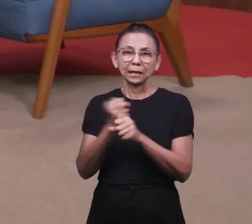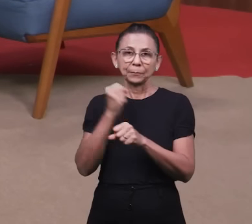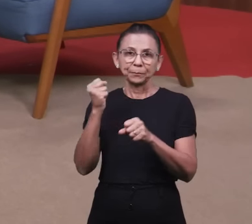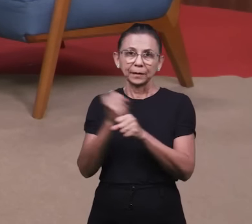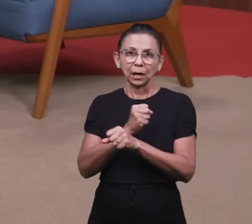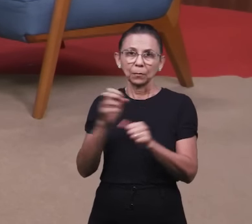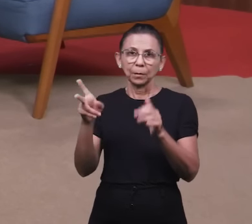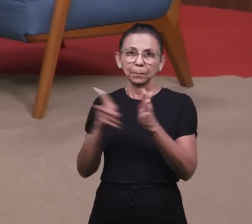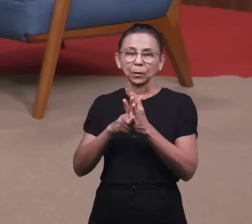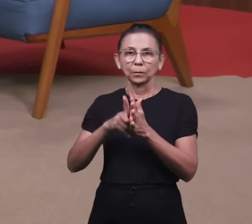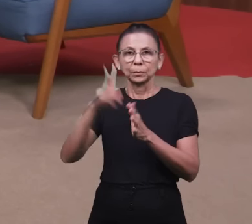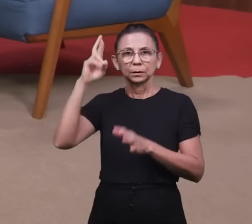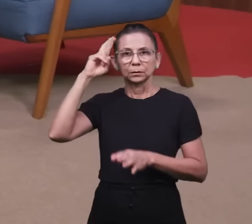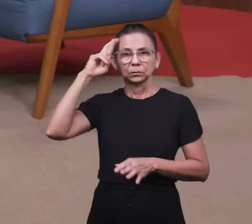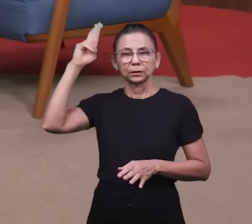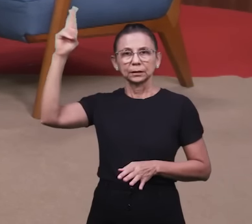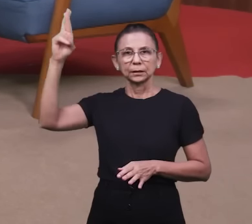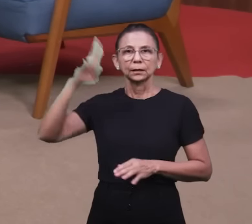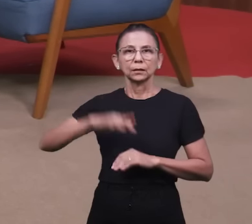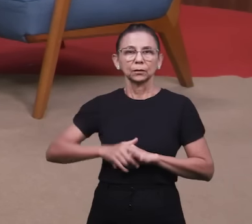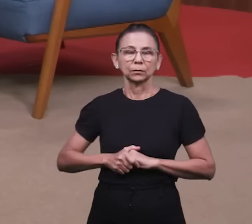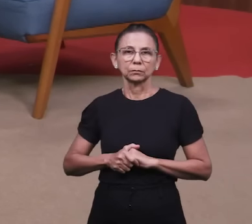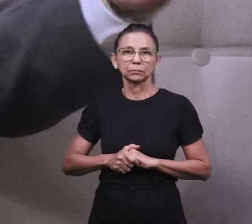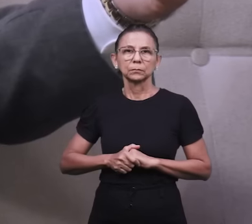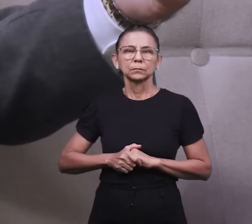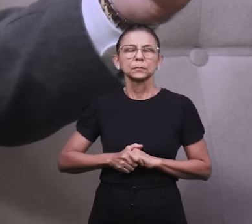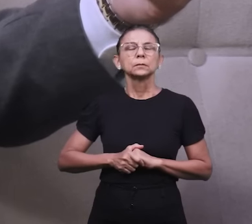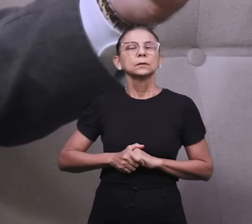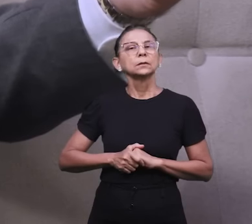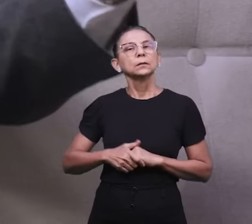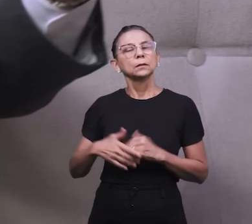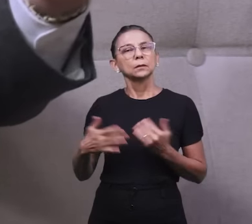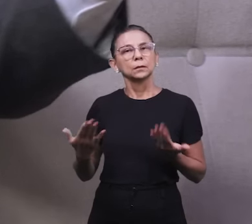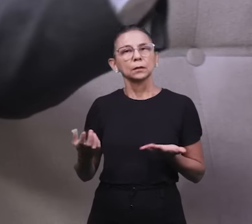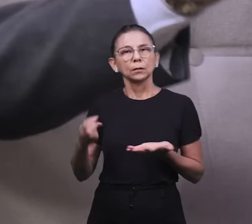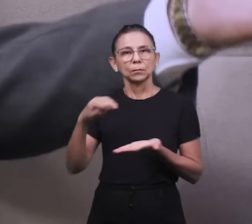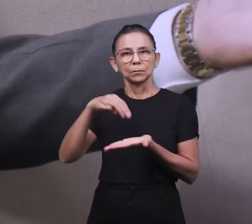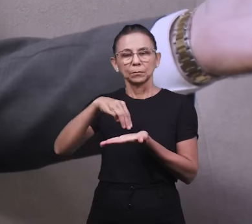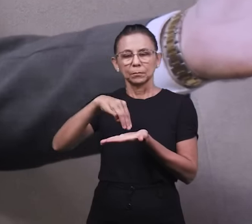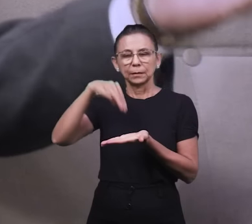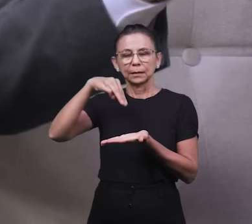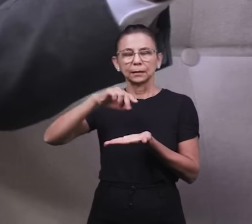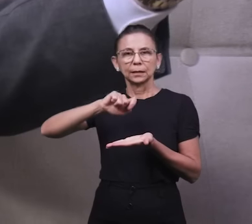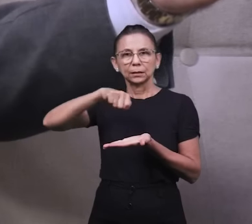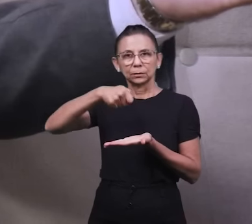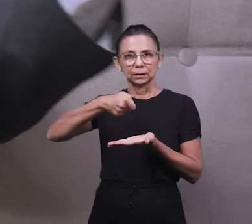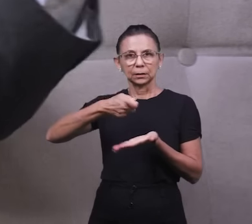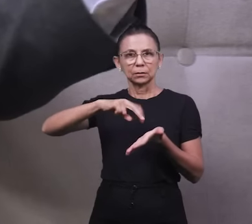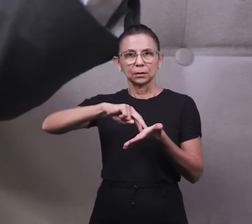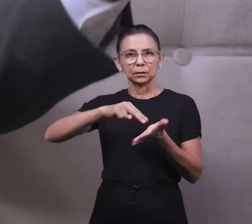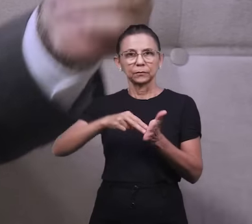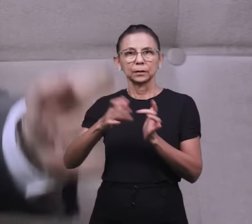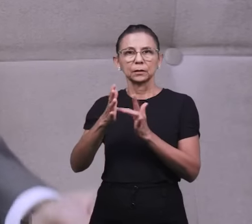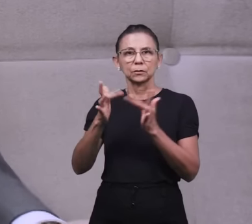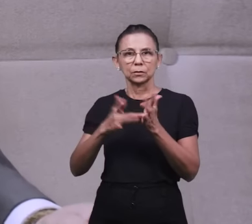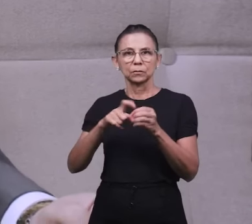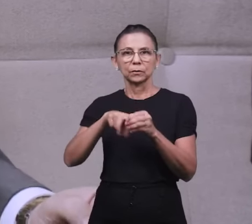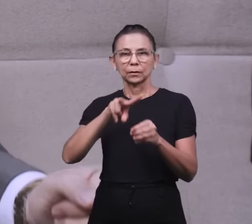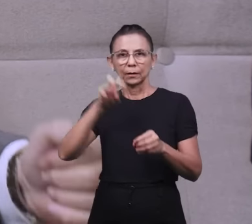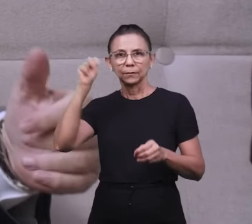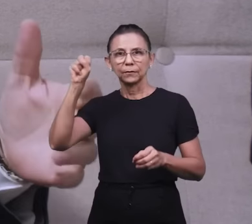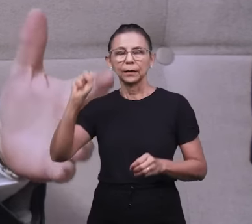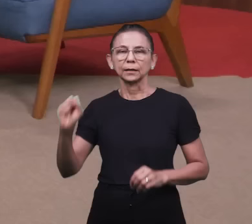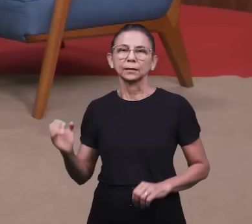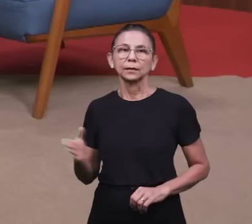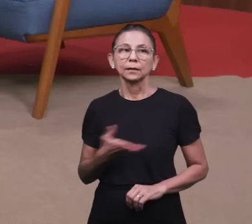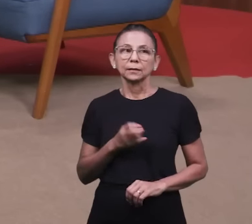né porque essa obra foi levantada por Deus com essa mensagem o nome já é o próprio nome diz Maranata o Senhor Jesus vem